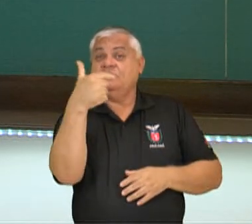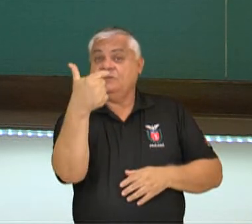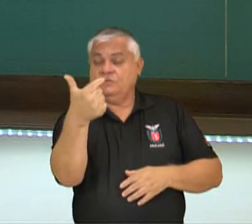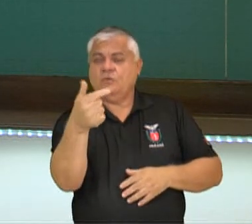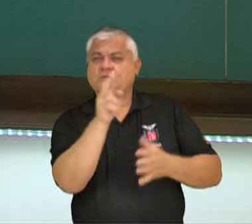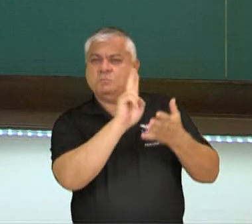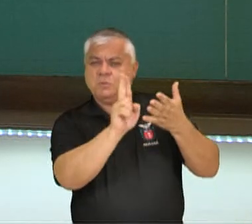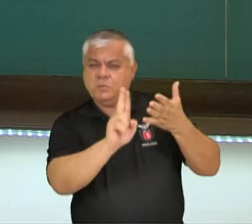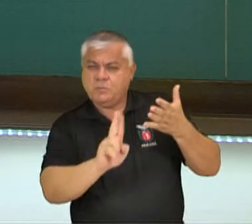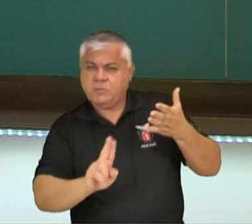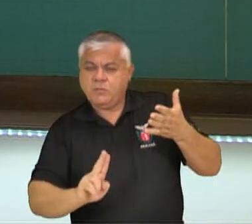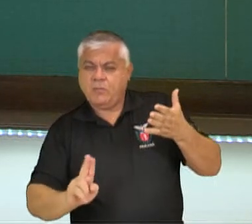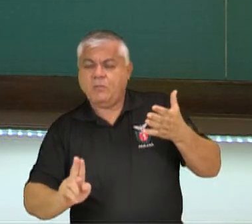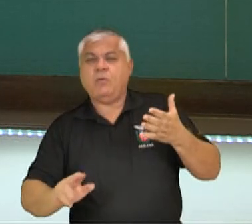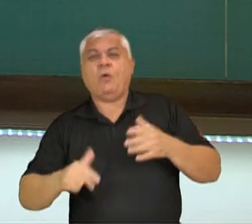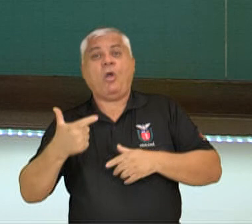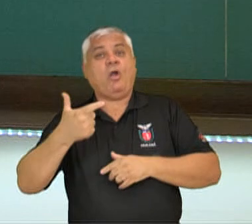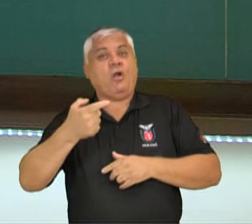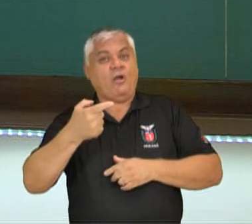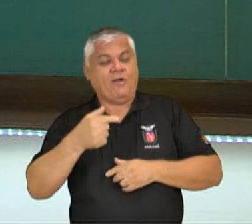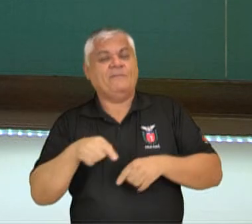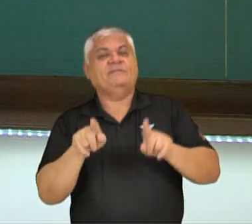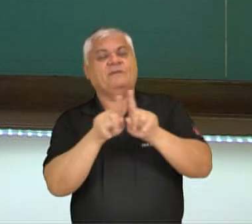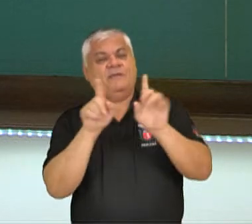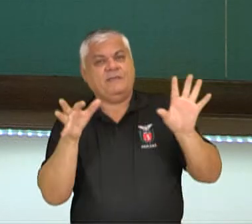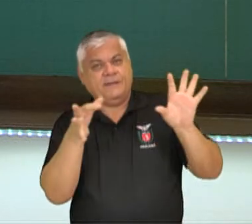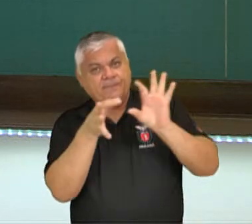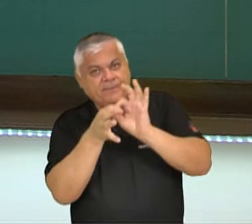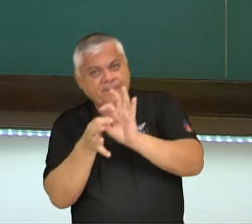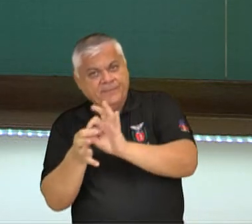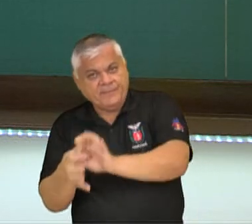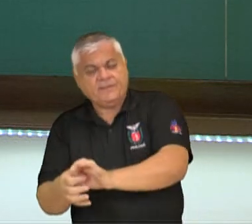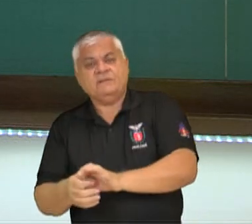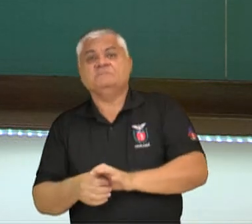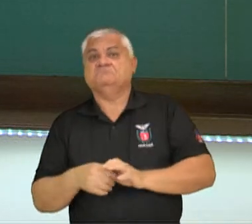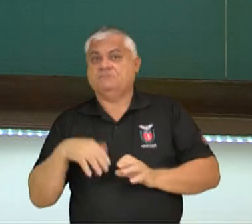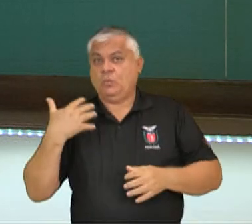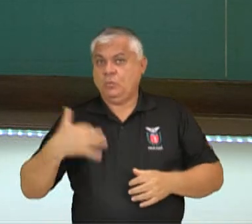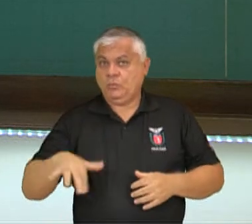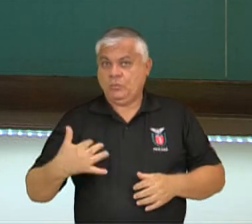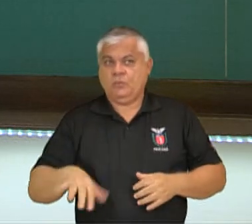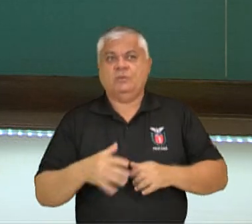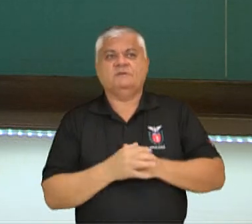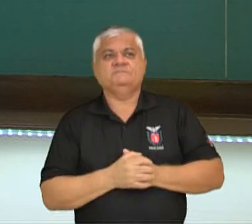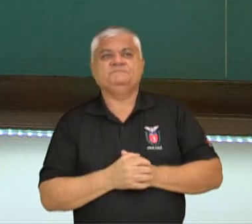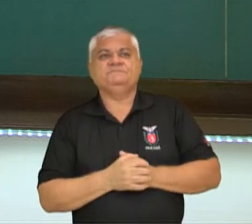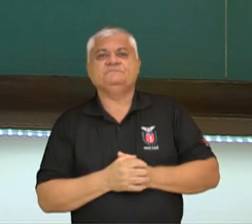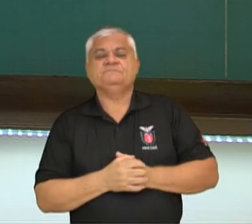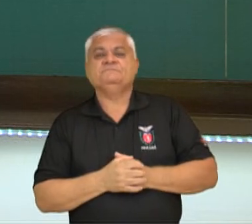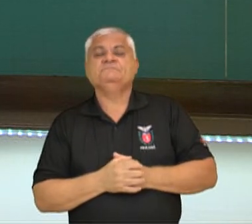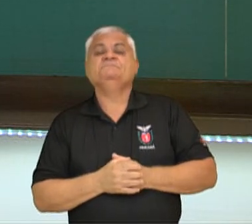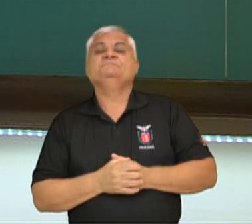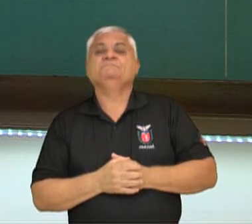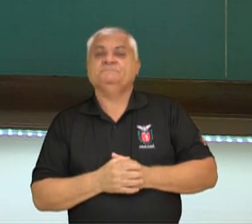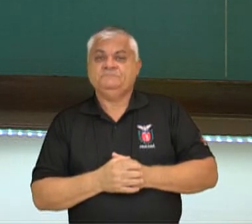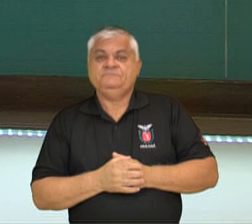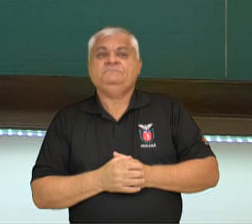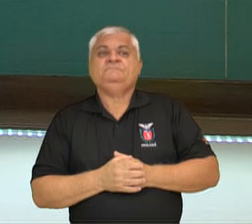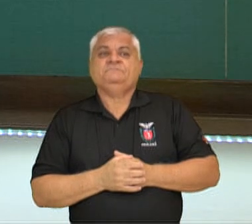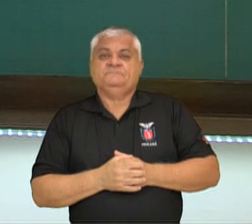catalogados, fora as combinações. Então, esse número com certeza é muito maior. De